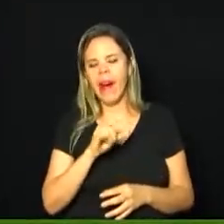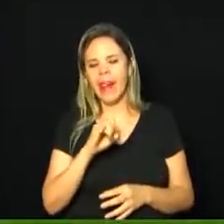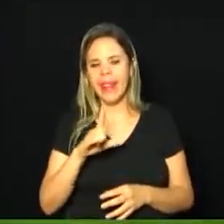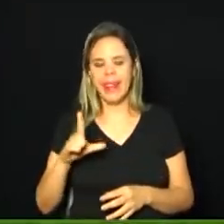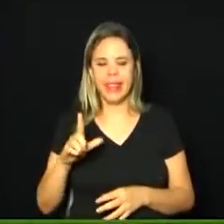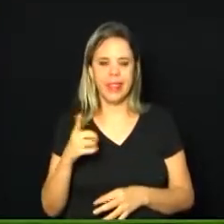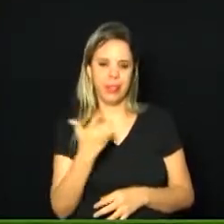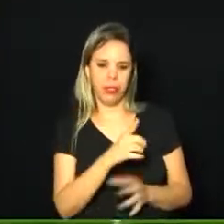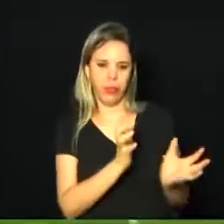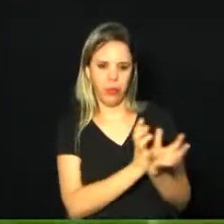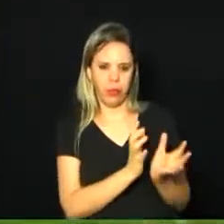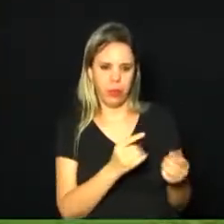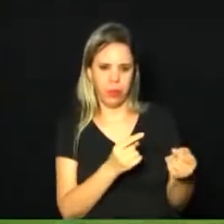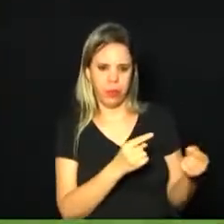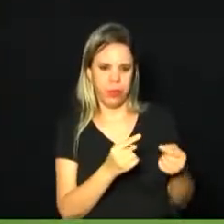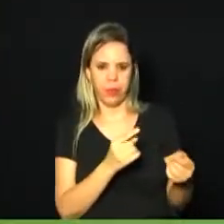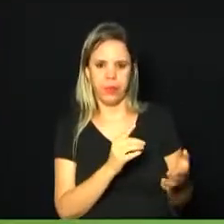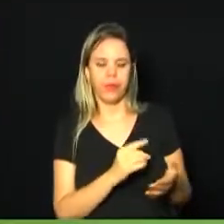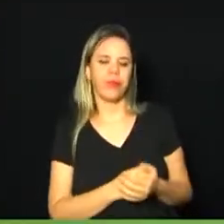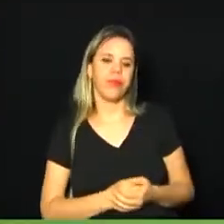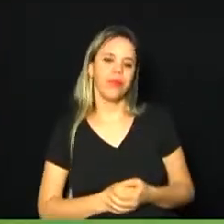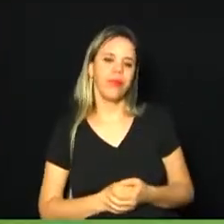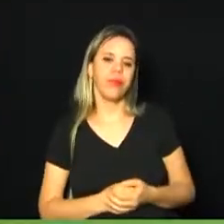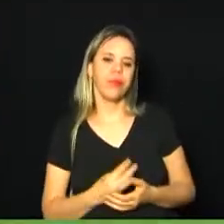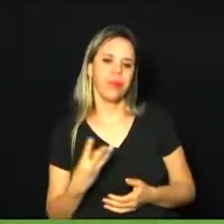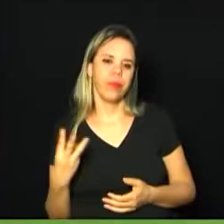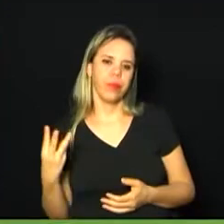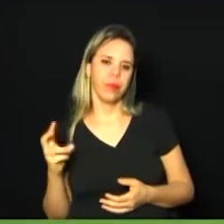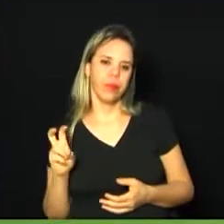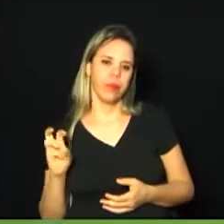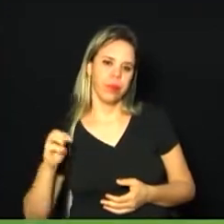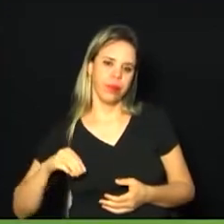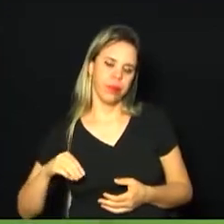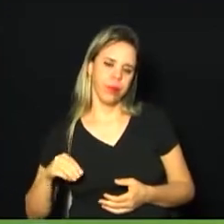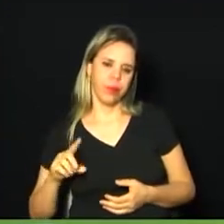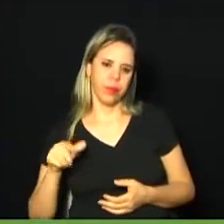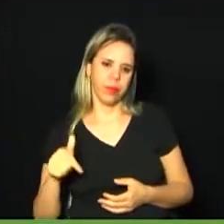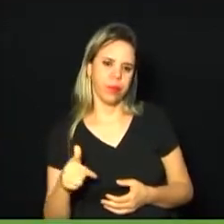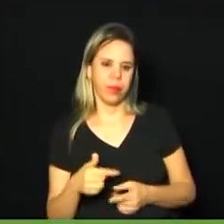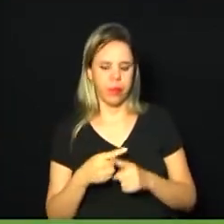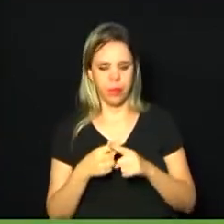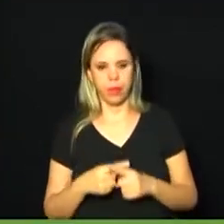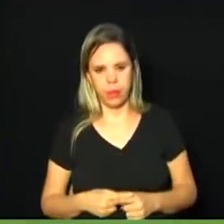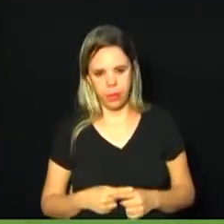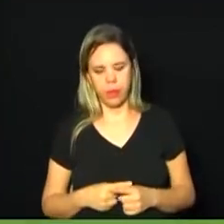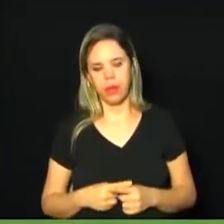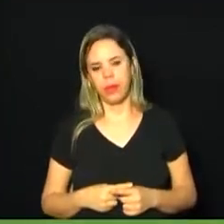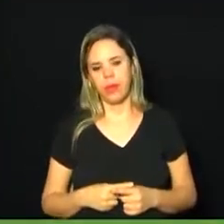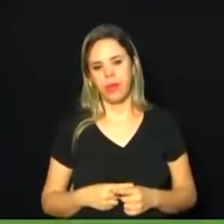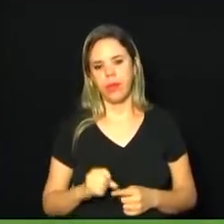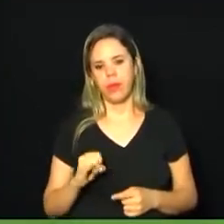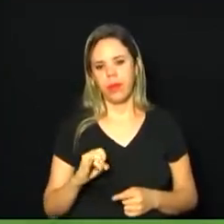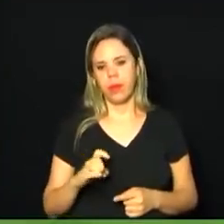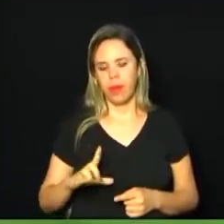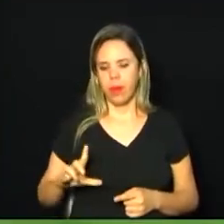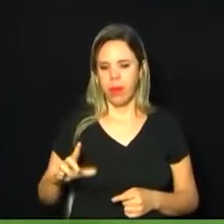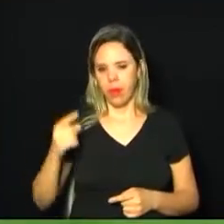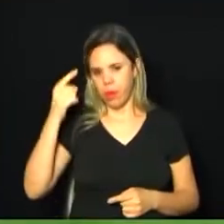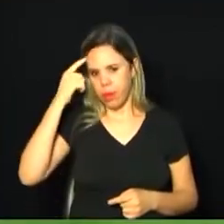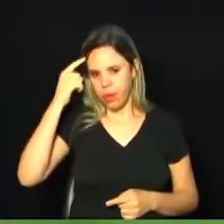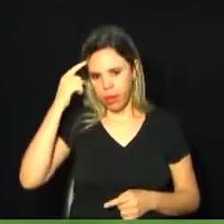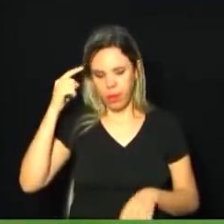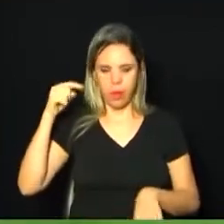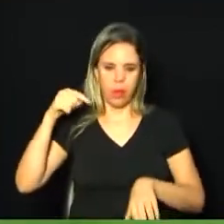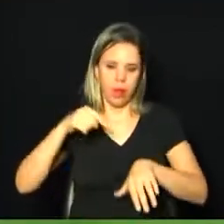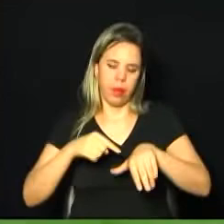do Sampaio isolou aos 35 minutos após cruzamento Ciel de cabeça nas costas